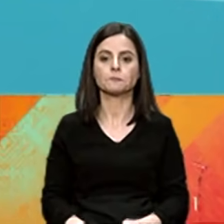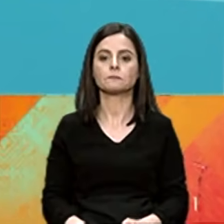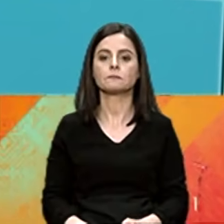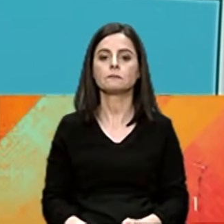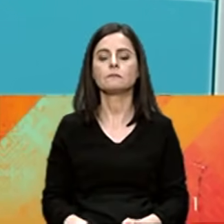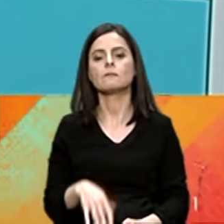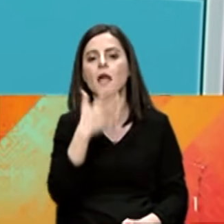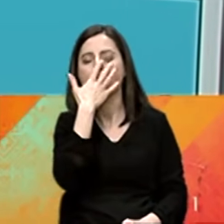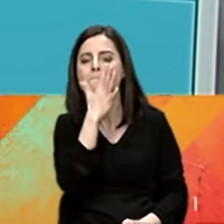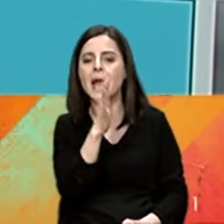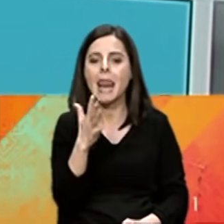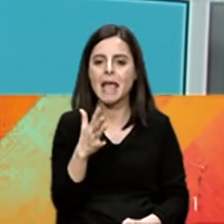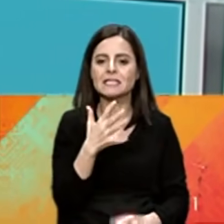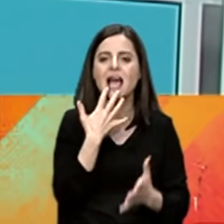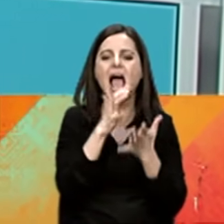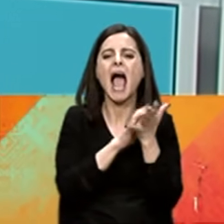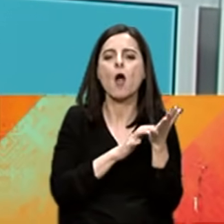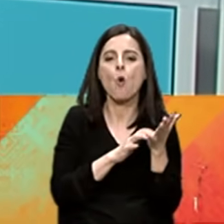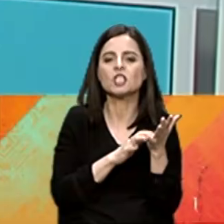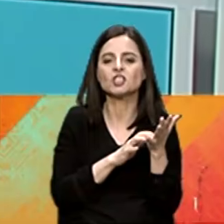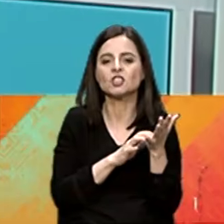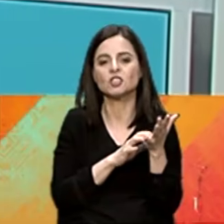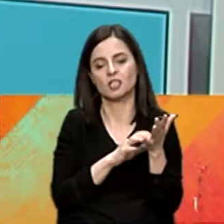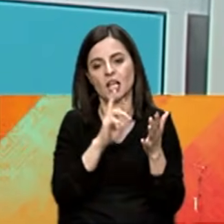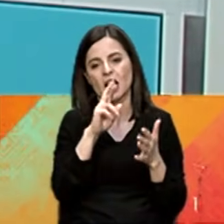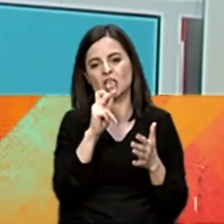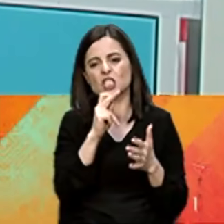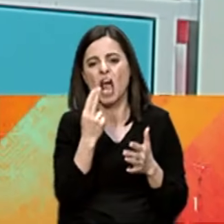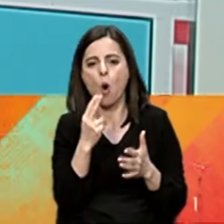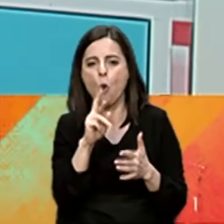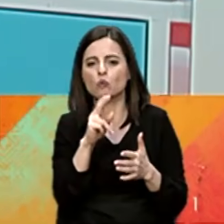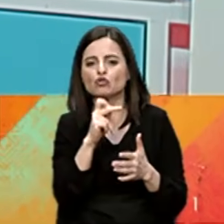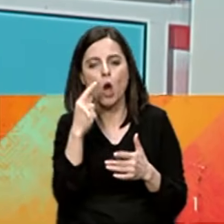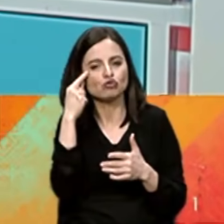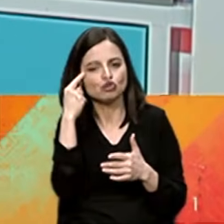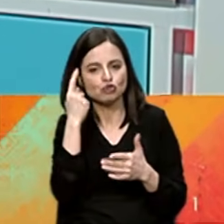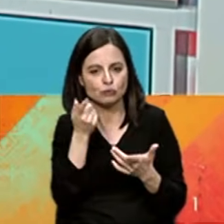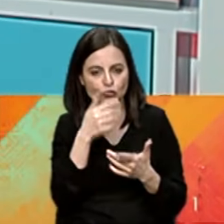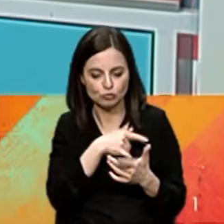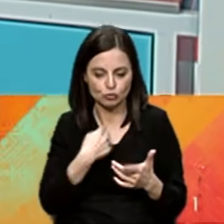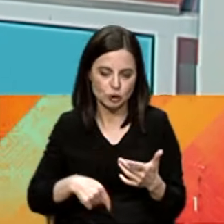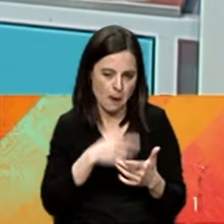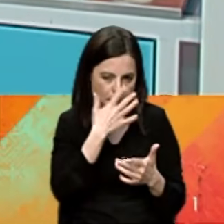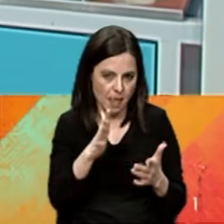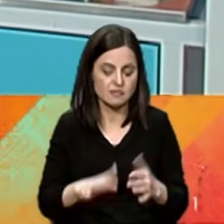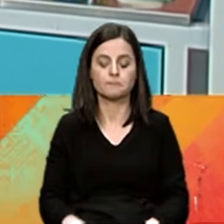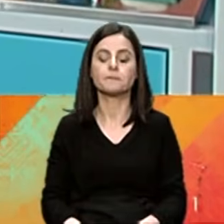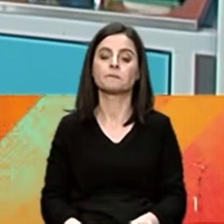de arroz ao chão, não é? Exato, sim, é uma adaptação. Adaptação portuguesa. É uma adaptação. Portanto, olha, já temos aqui